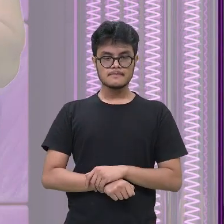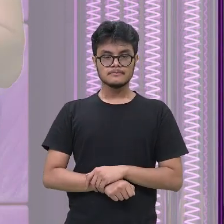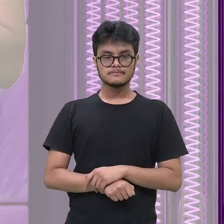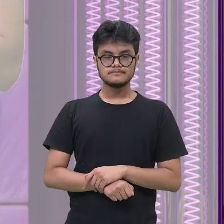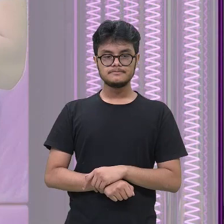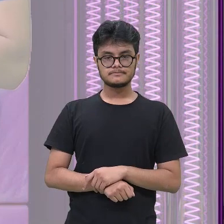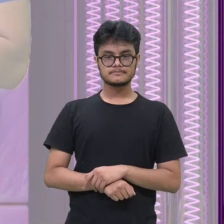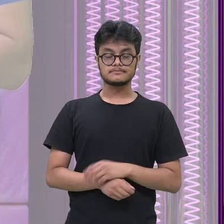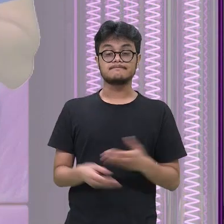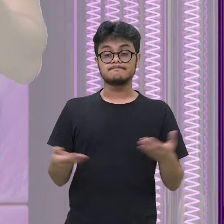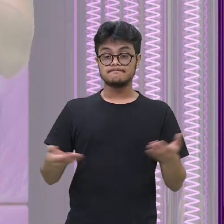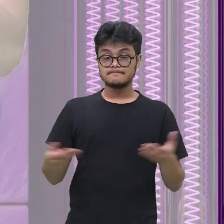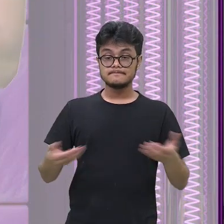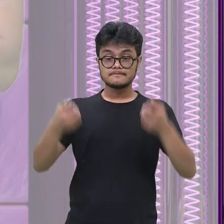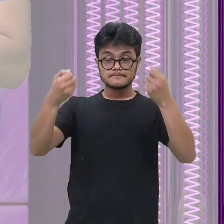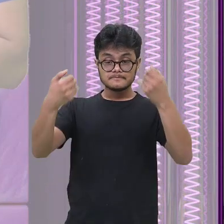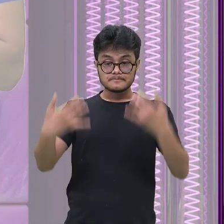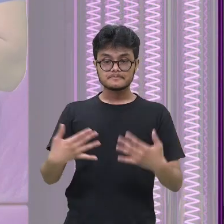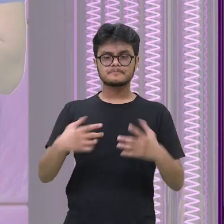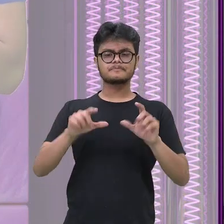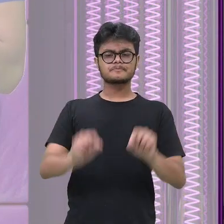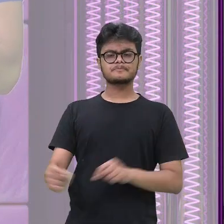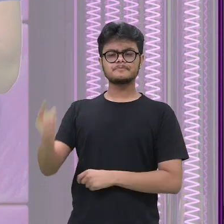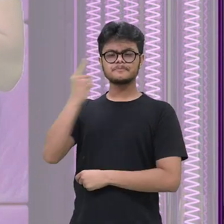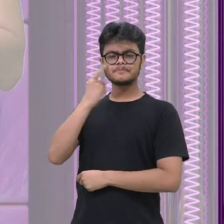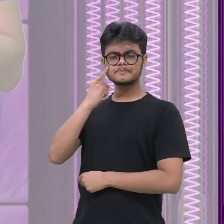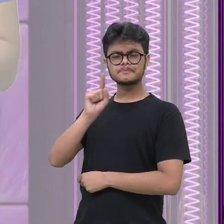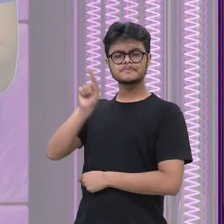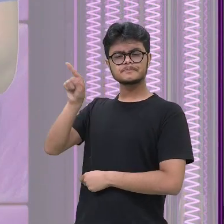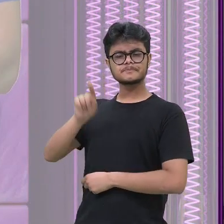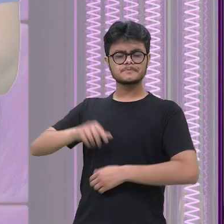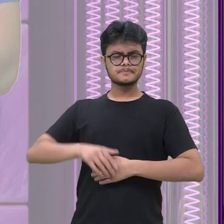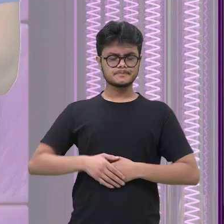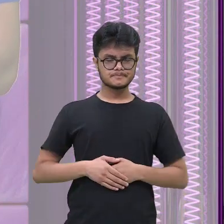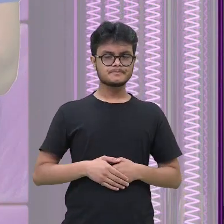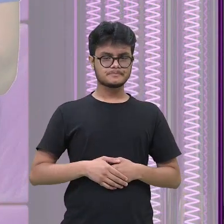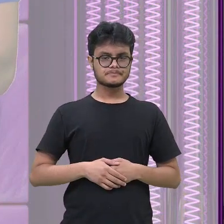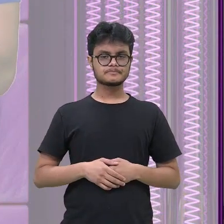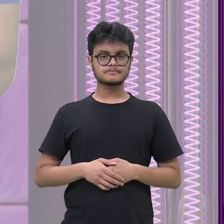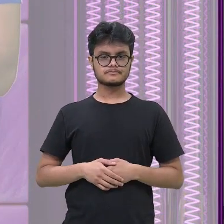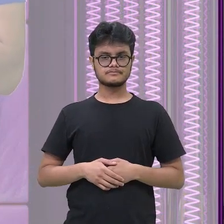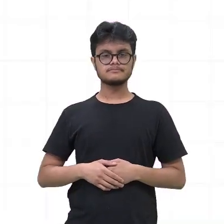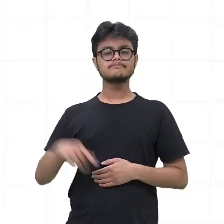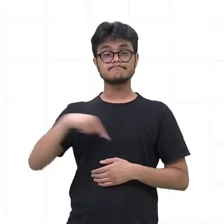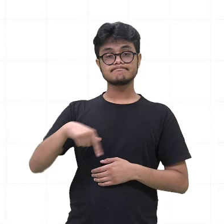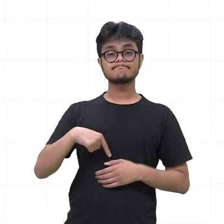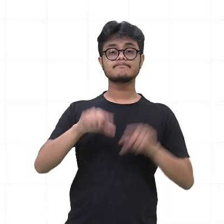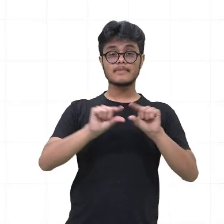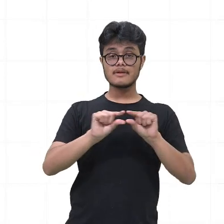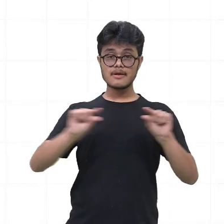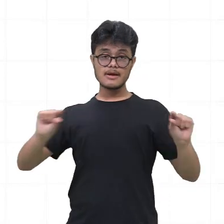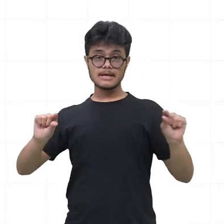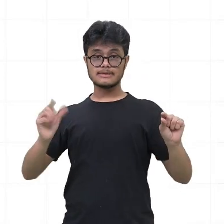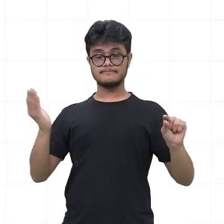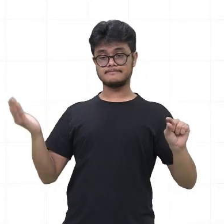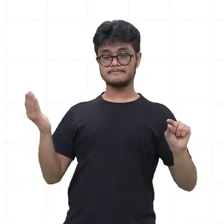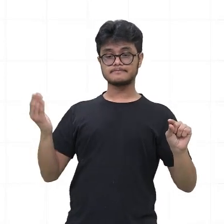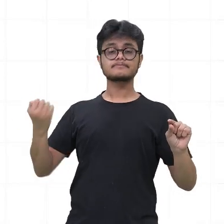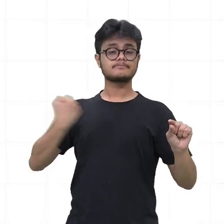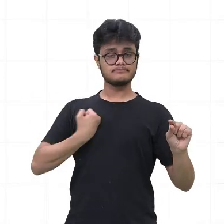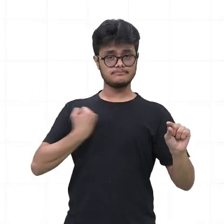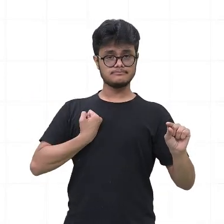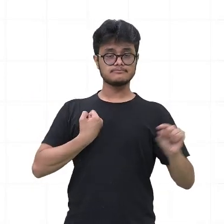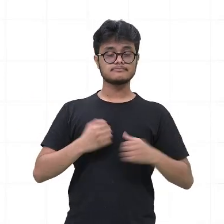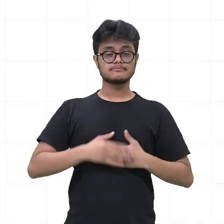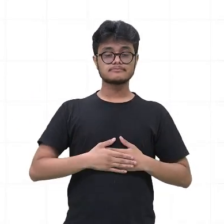Beleza? E agora, acompanhe comigo na tela, mais um pouco, né, sobre a reta numérica. Muito bem,